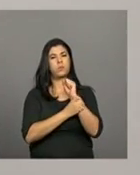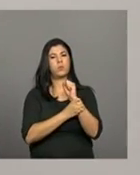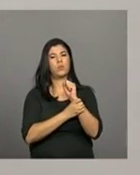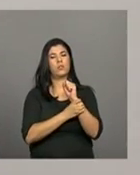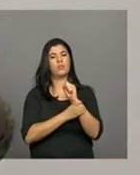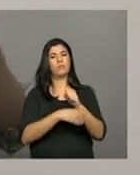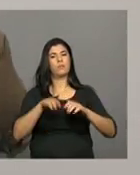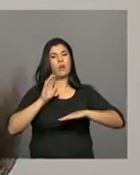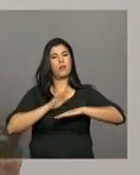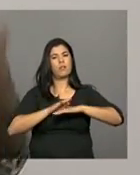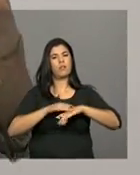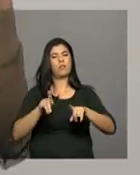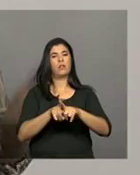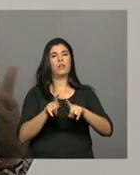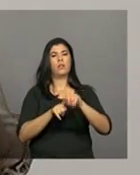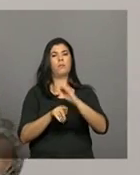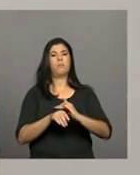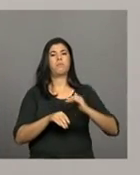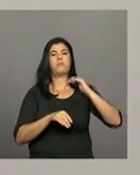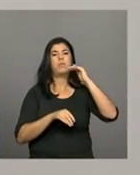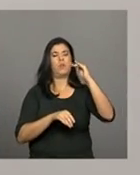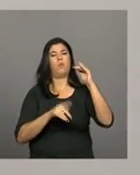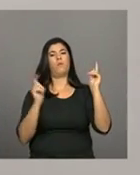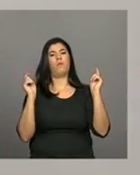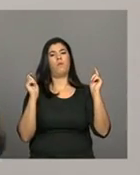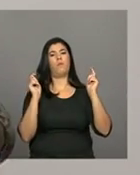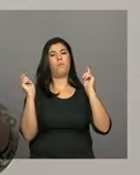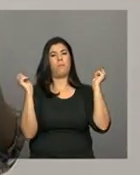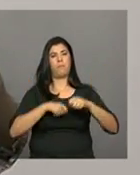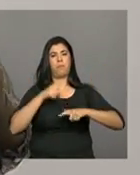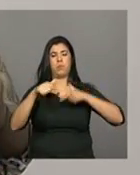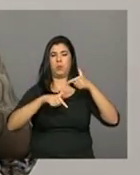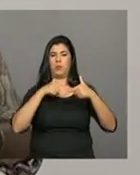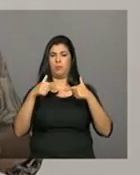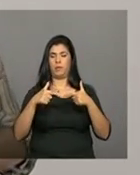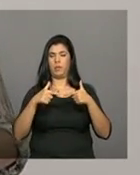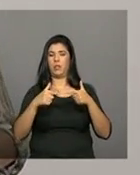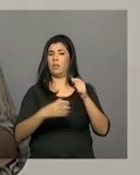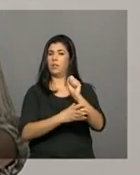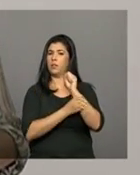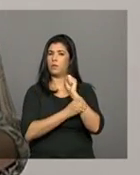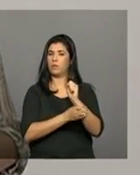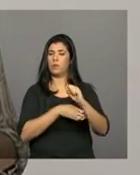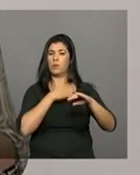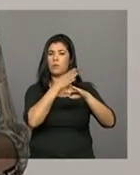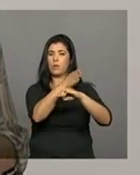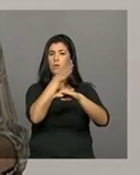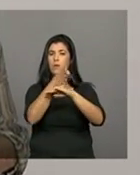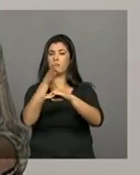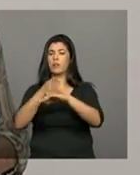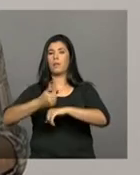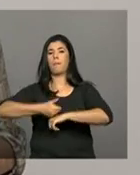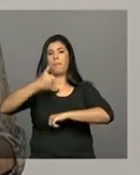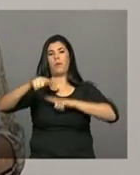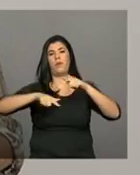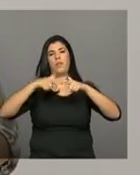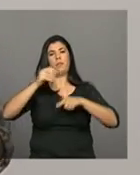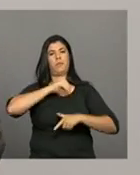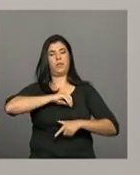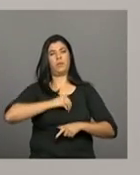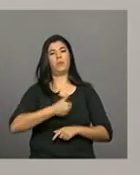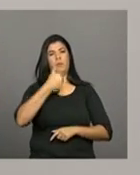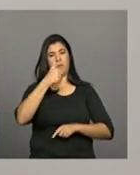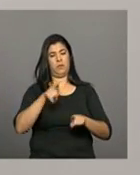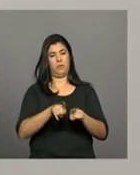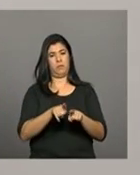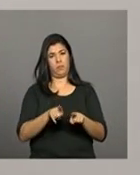autonomia, aumento das suas oportunidades, garantia de acesso a emprego e a melhor renda.